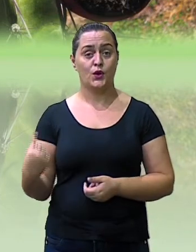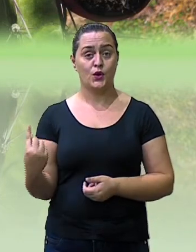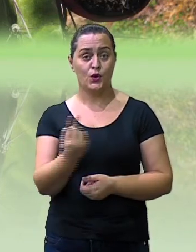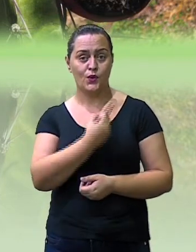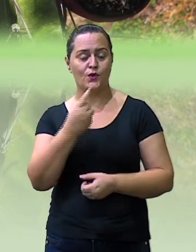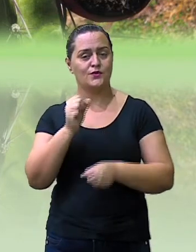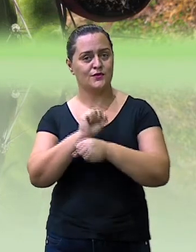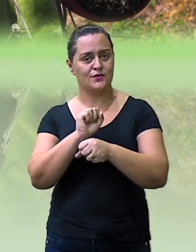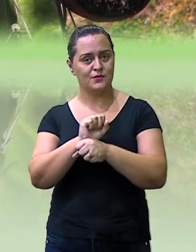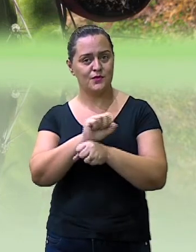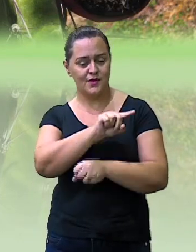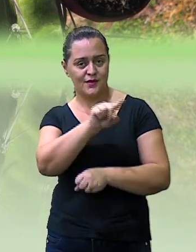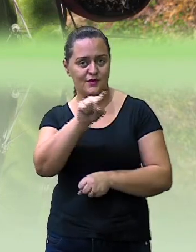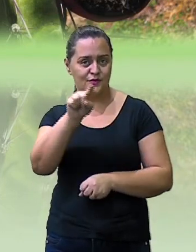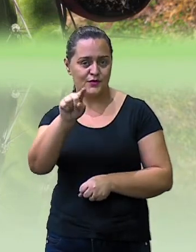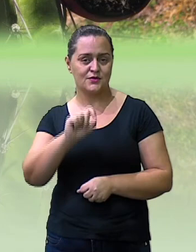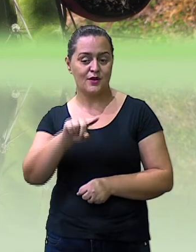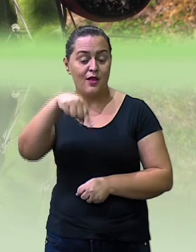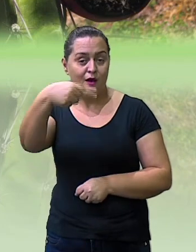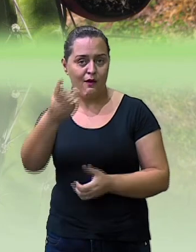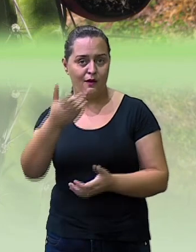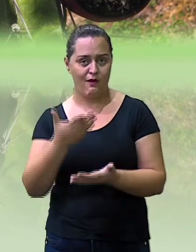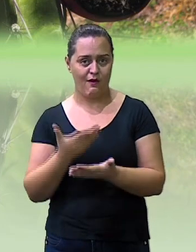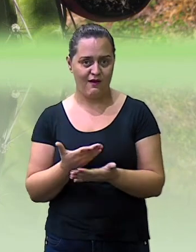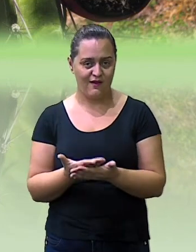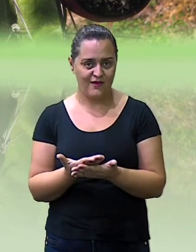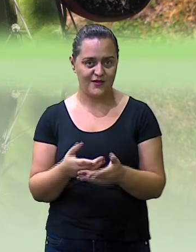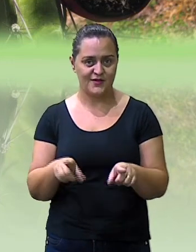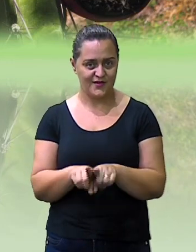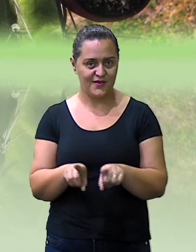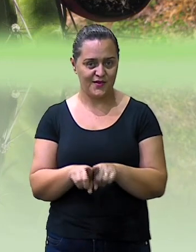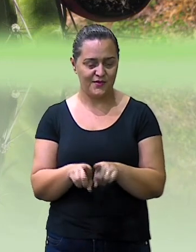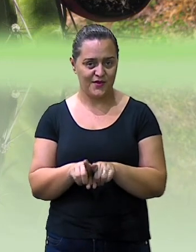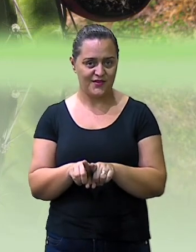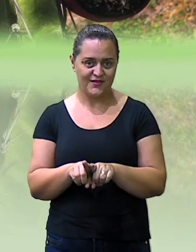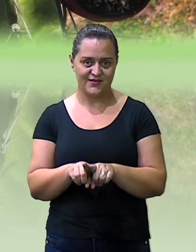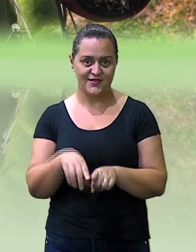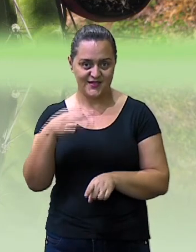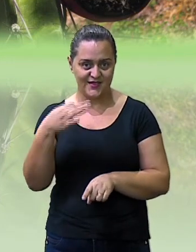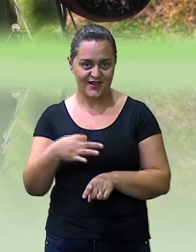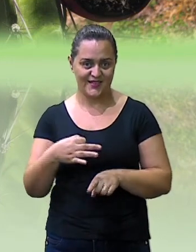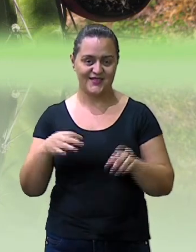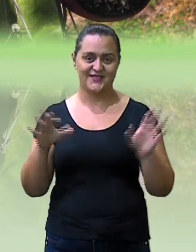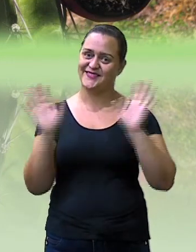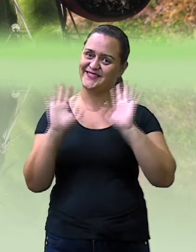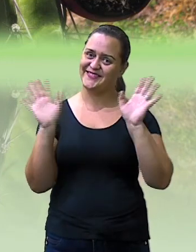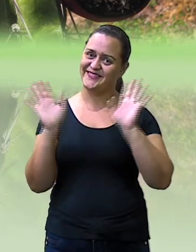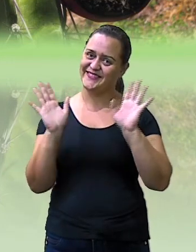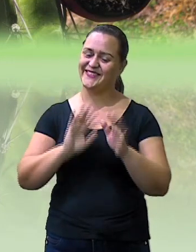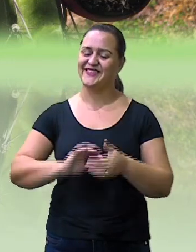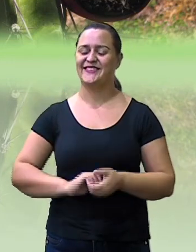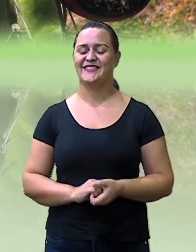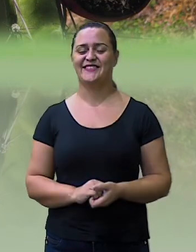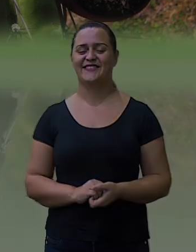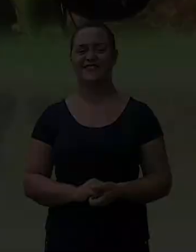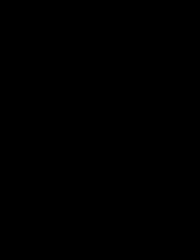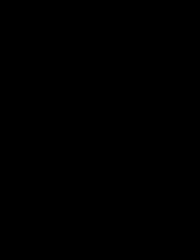vamos te esperar para a nossa próxima aula. Te vejo na próxima aula. Até breve!